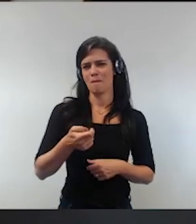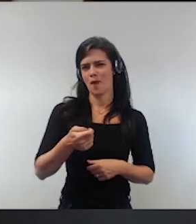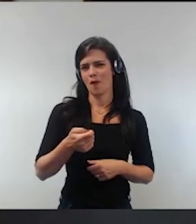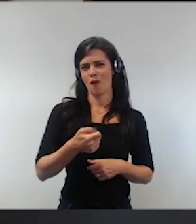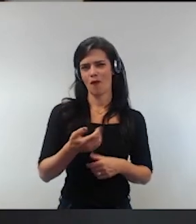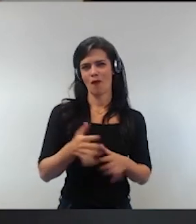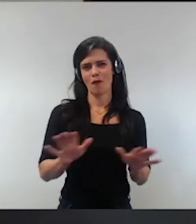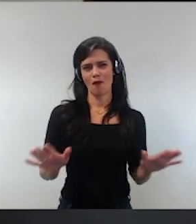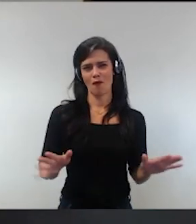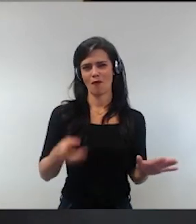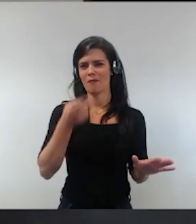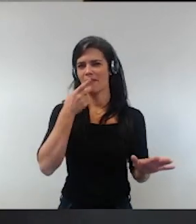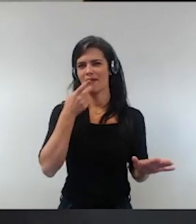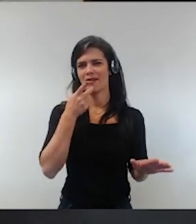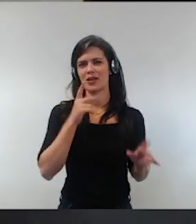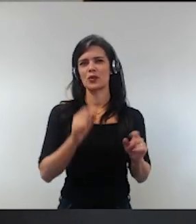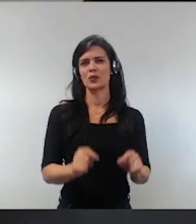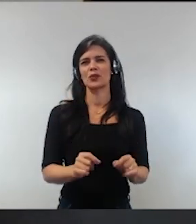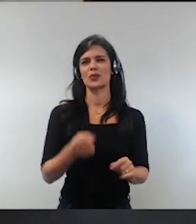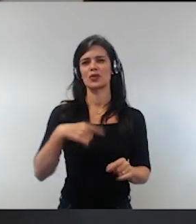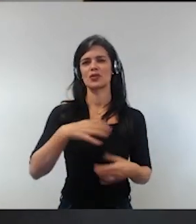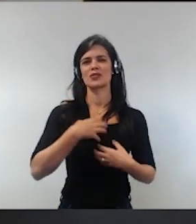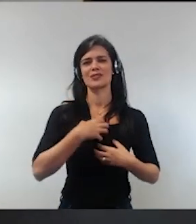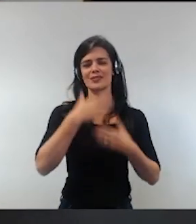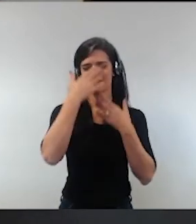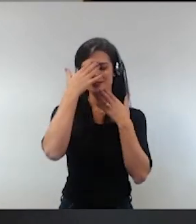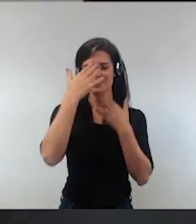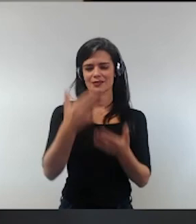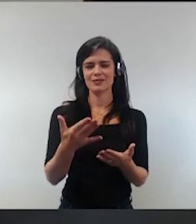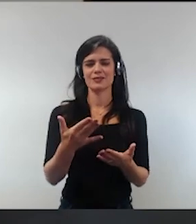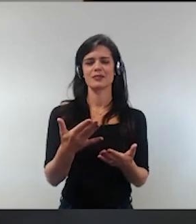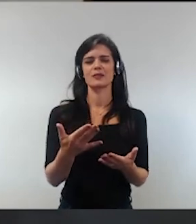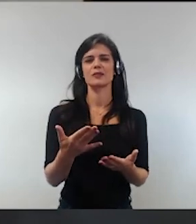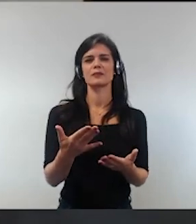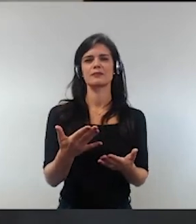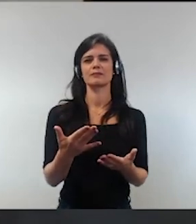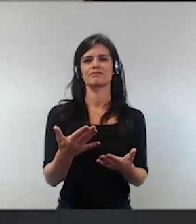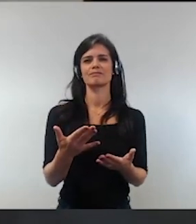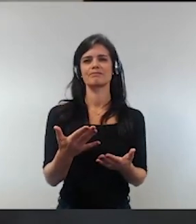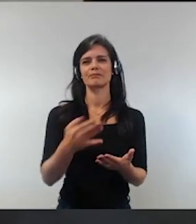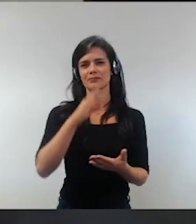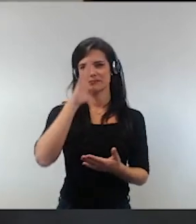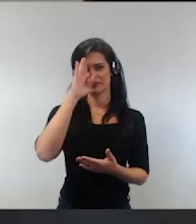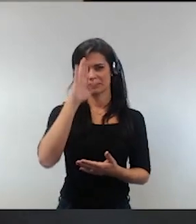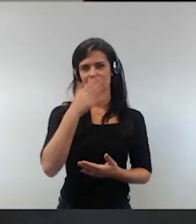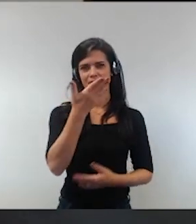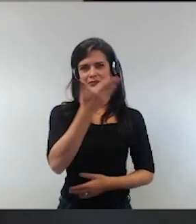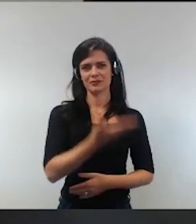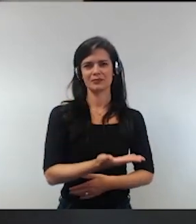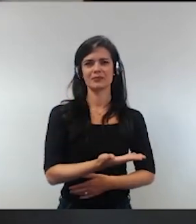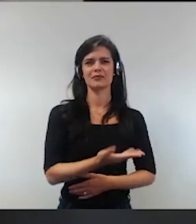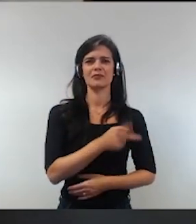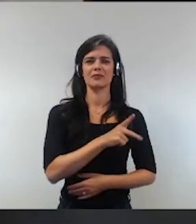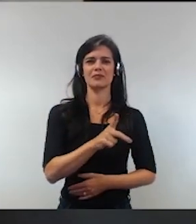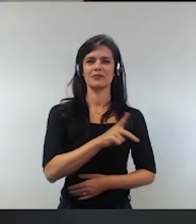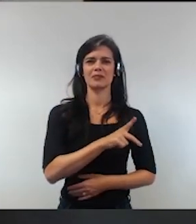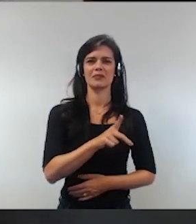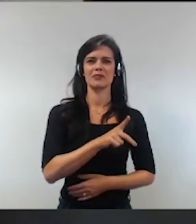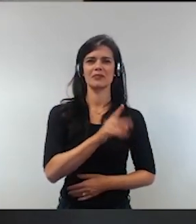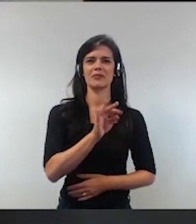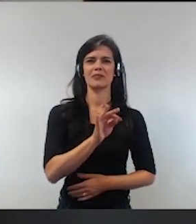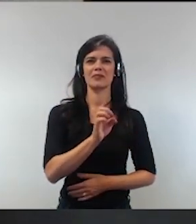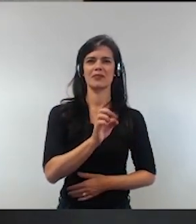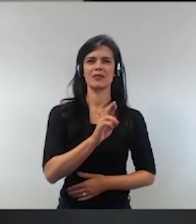pouco para dizer do nosso sentimento de gratidão, sobretudo ao nosso mestre, o professor